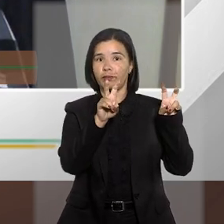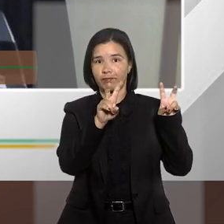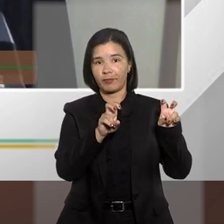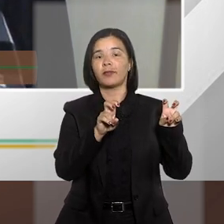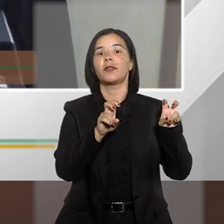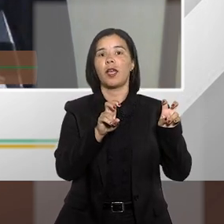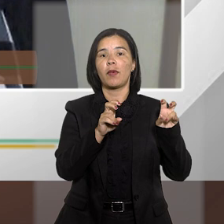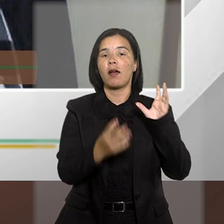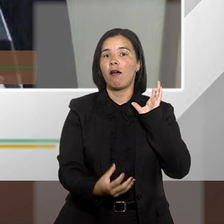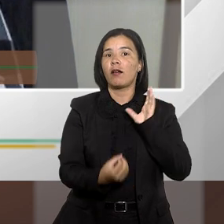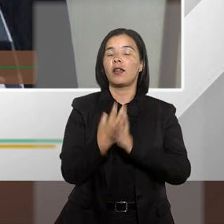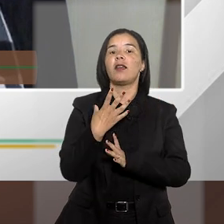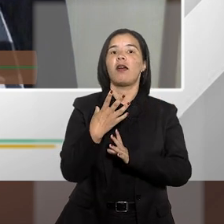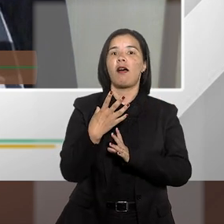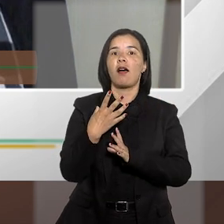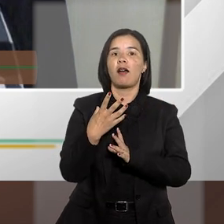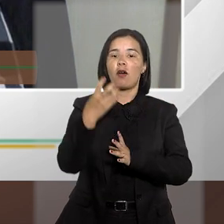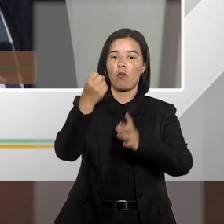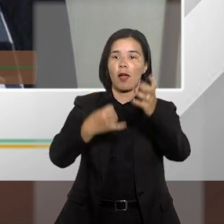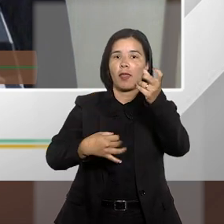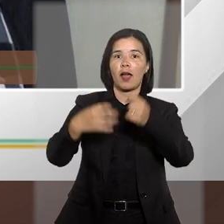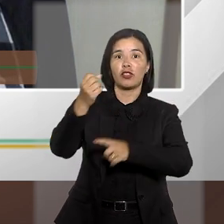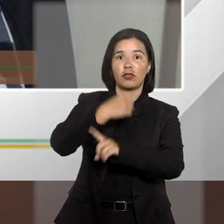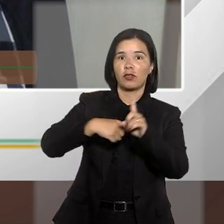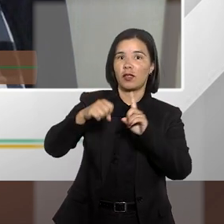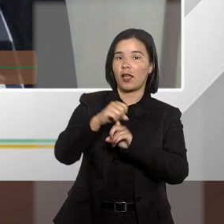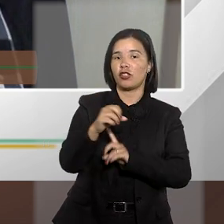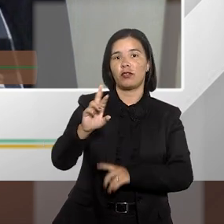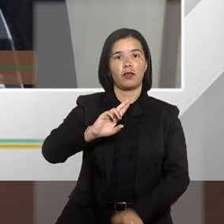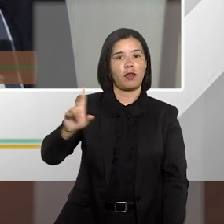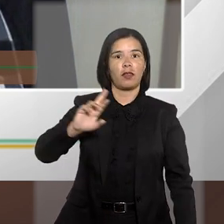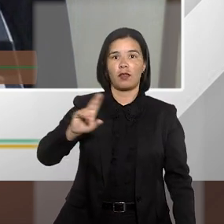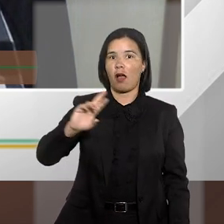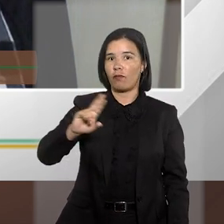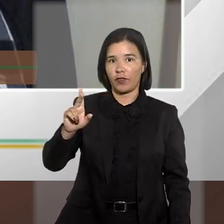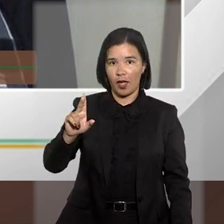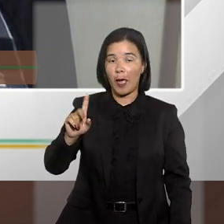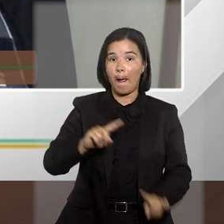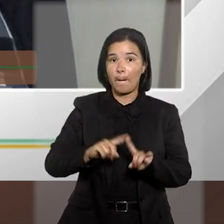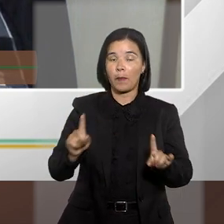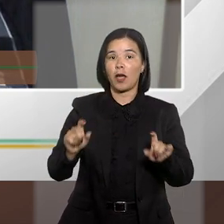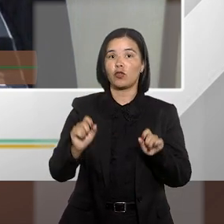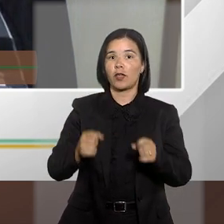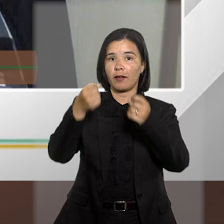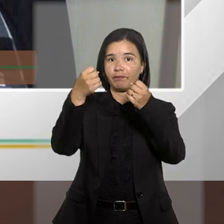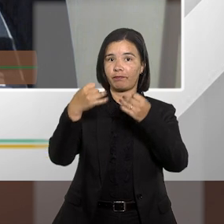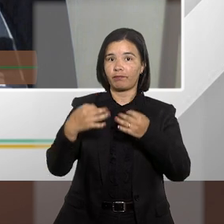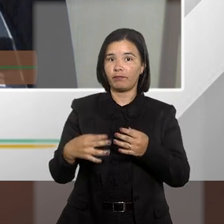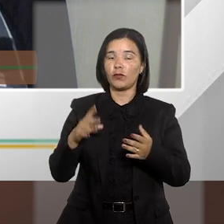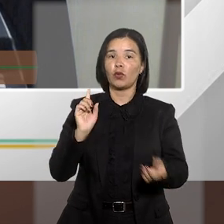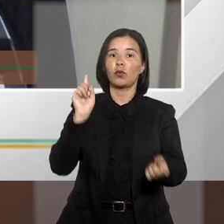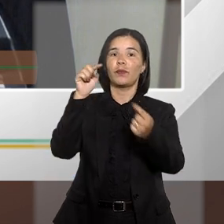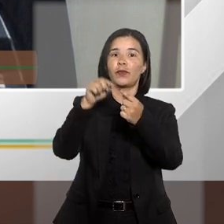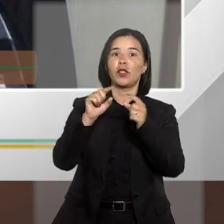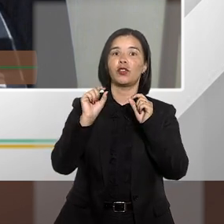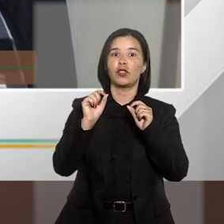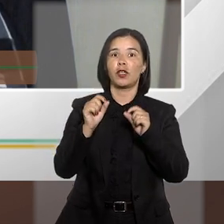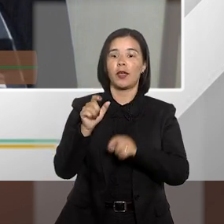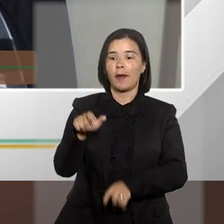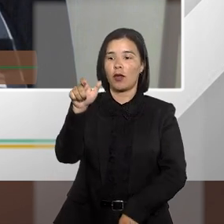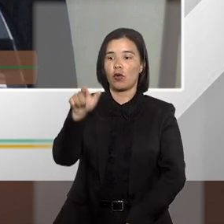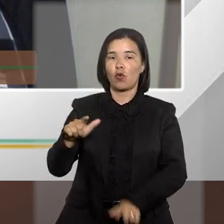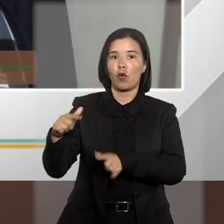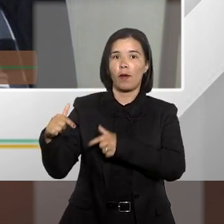para criar uma narrativa na sociedade que não existe, mas que é uma narrativa que tem como objetivo colocar corpos para